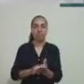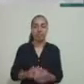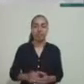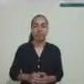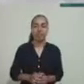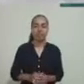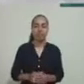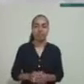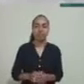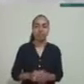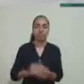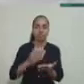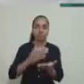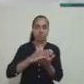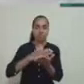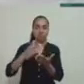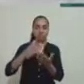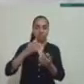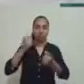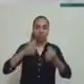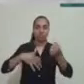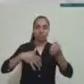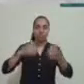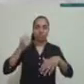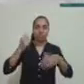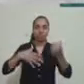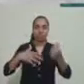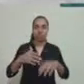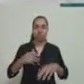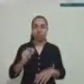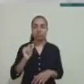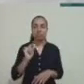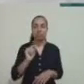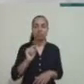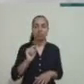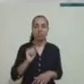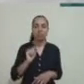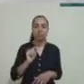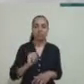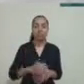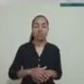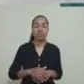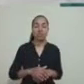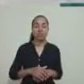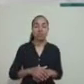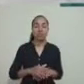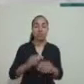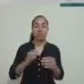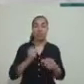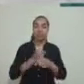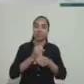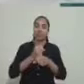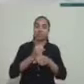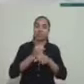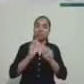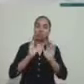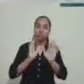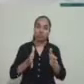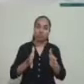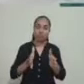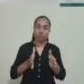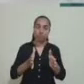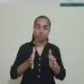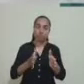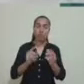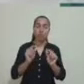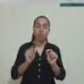Começo a fala falando de uma campanha que já ocorre há alguns anos aqui no município, que é a campanha